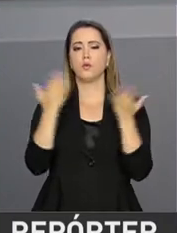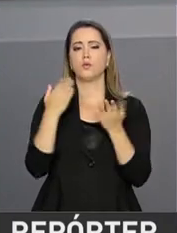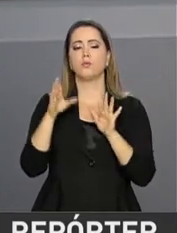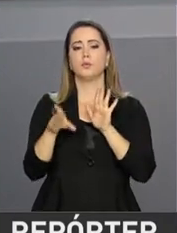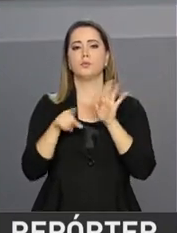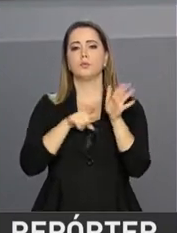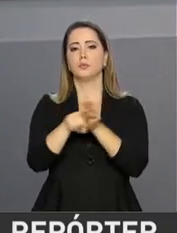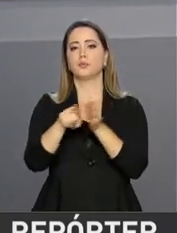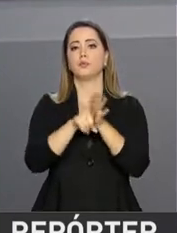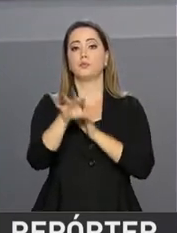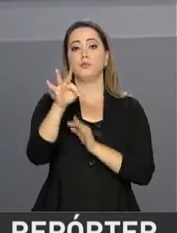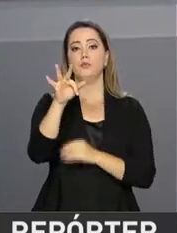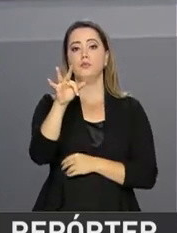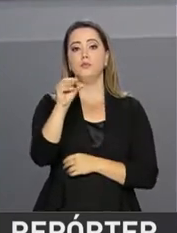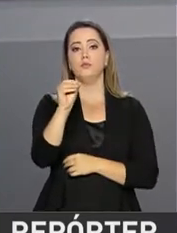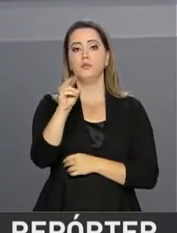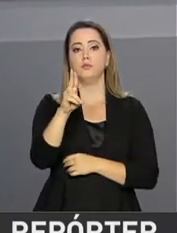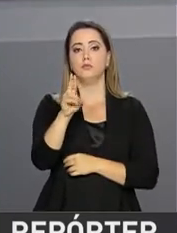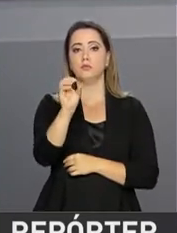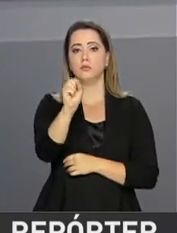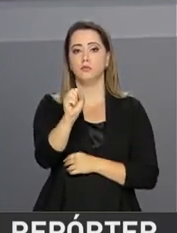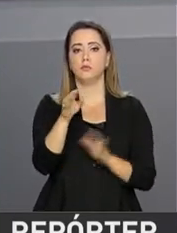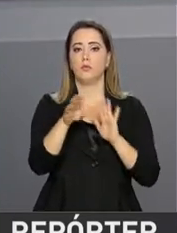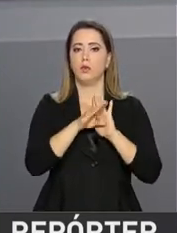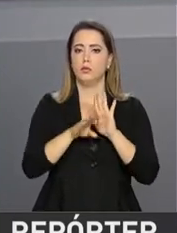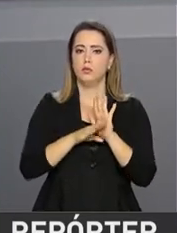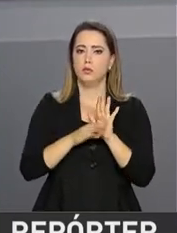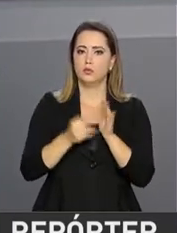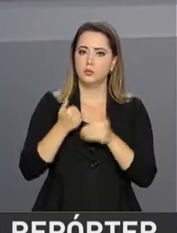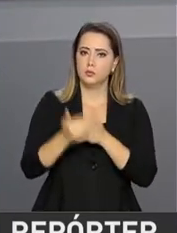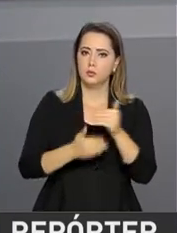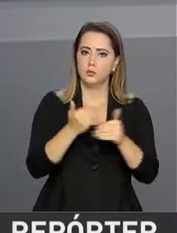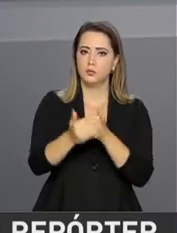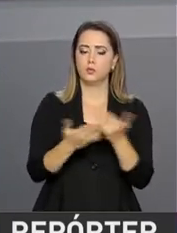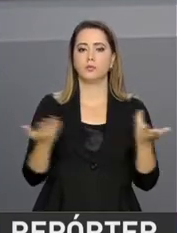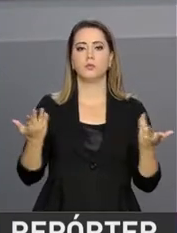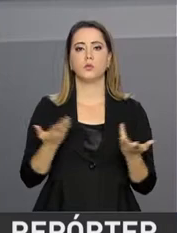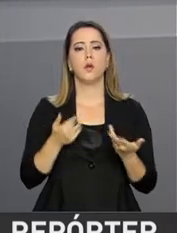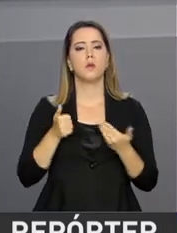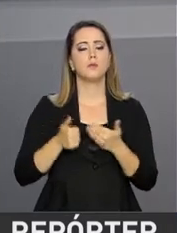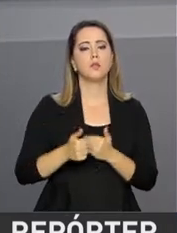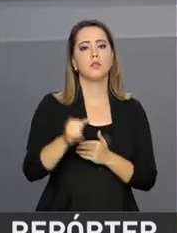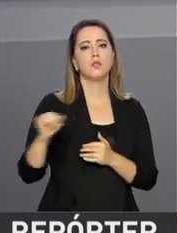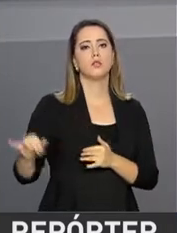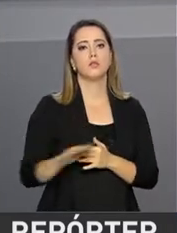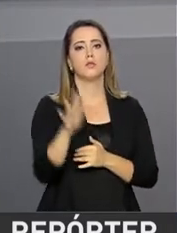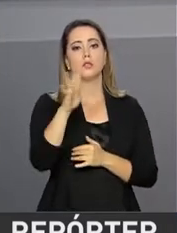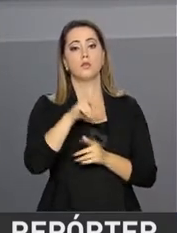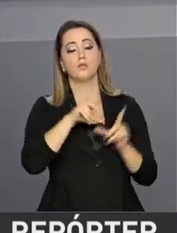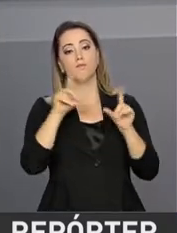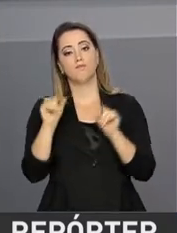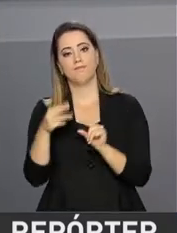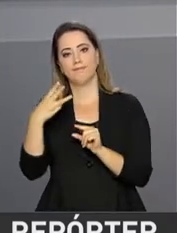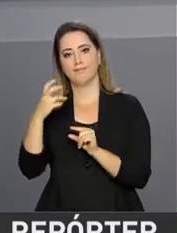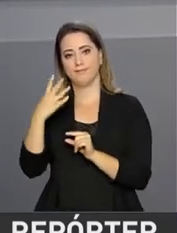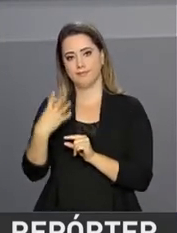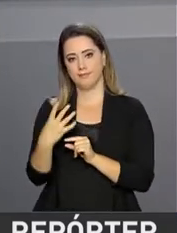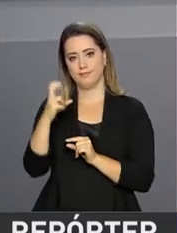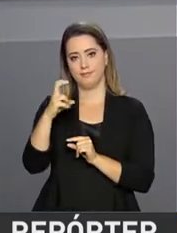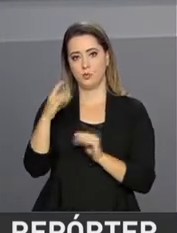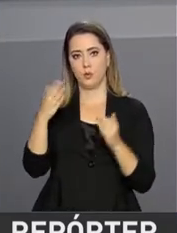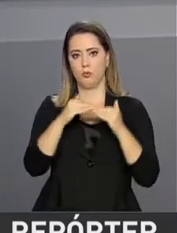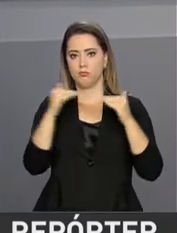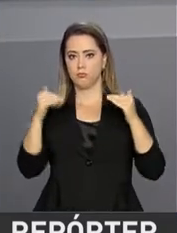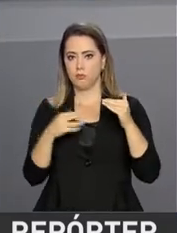do mercado financeiro a expectativa de inflação caiu de 3,45 por cento para 3,38